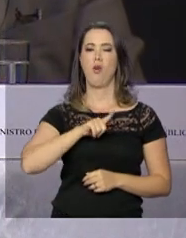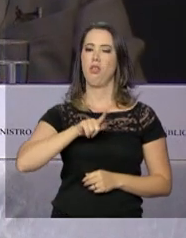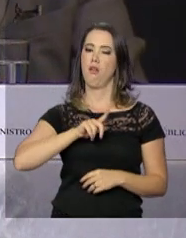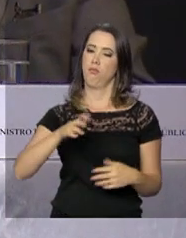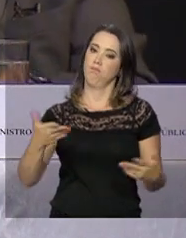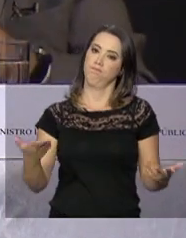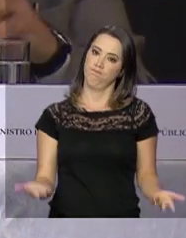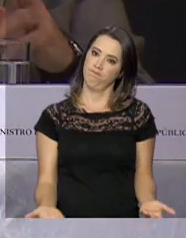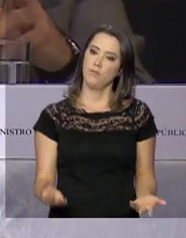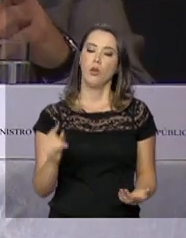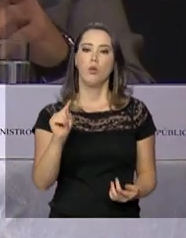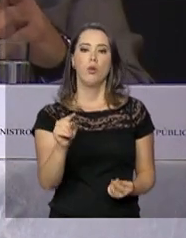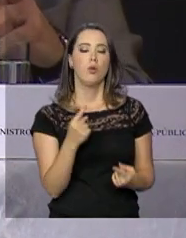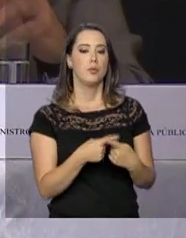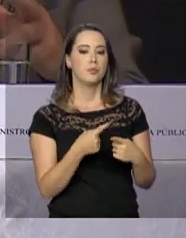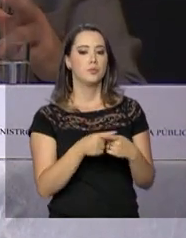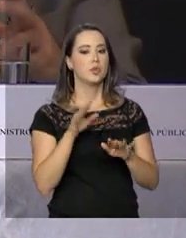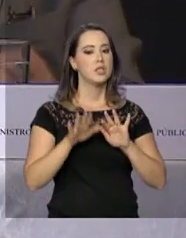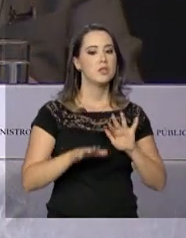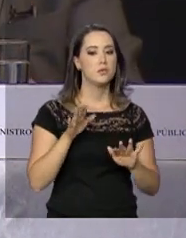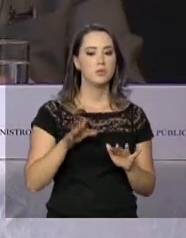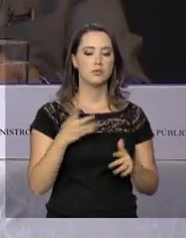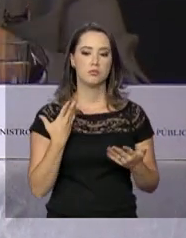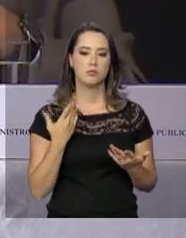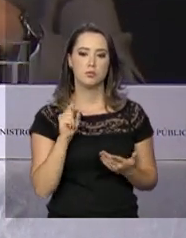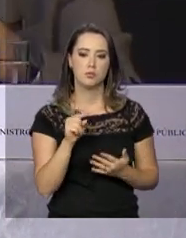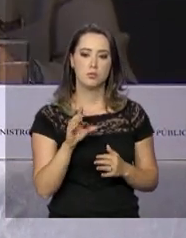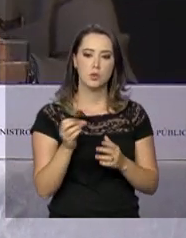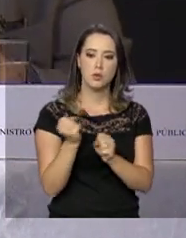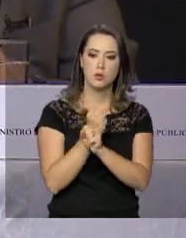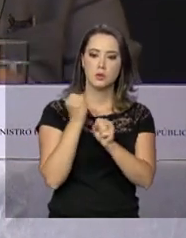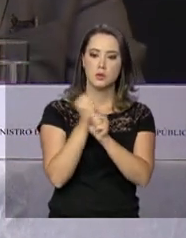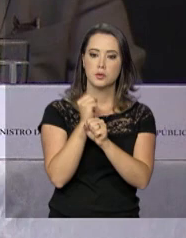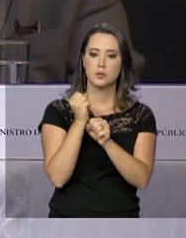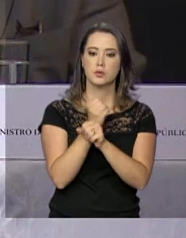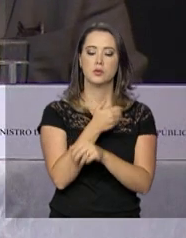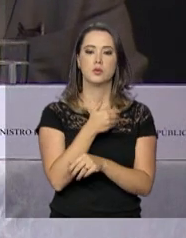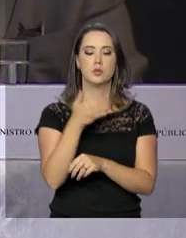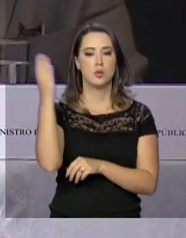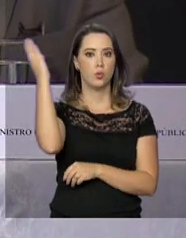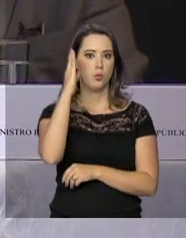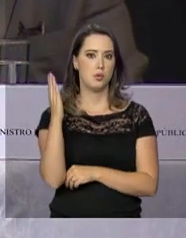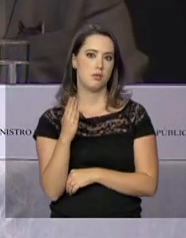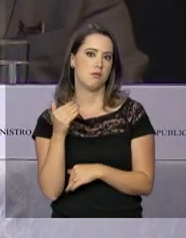Isso talvez tenha a ver, quem sabe, com a construção do Estado Nacional